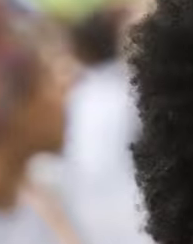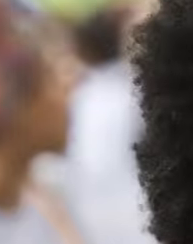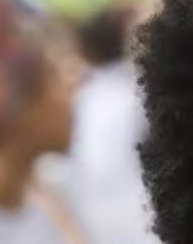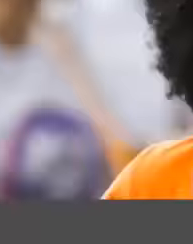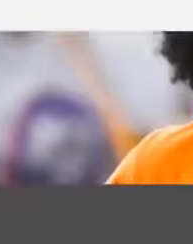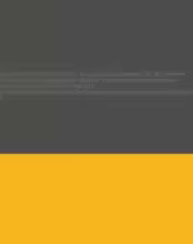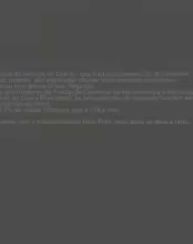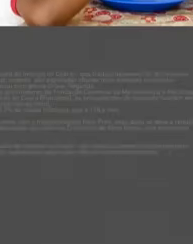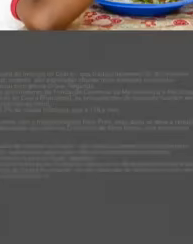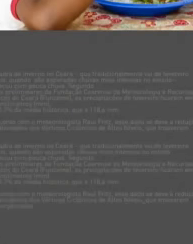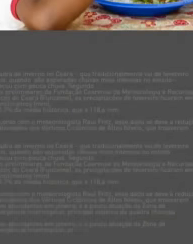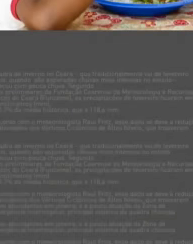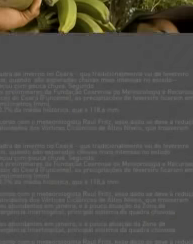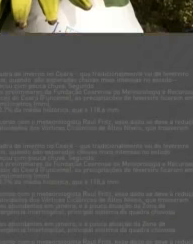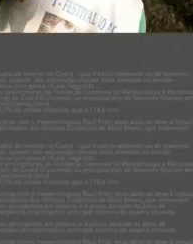Federal